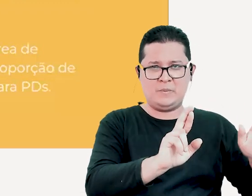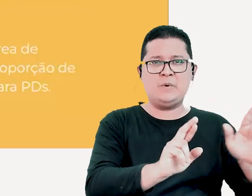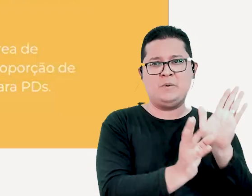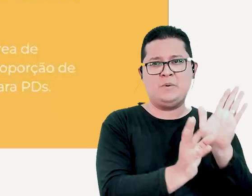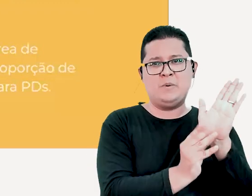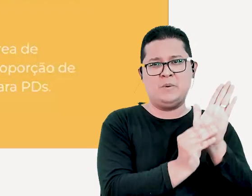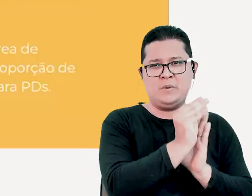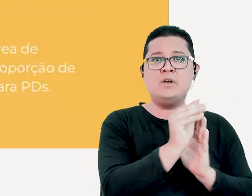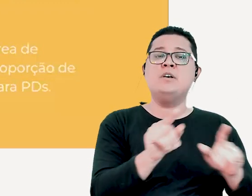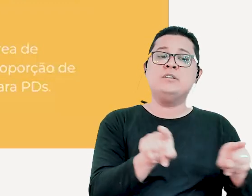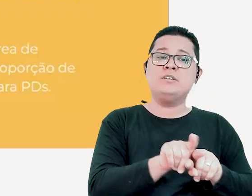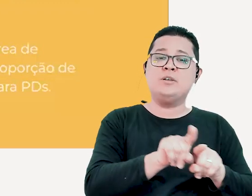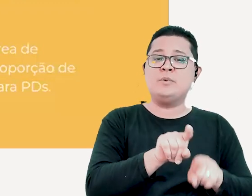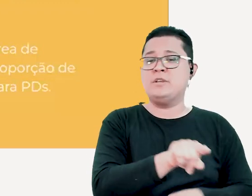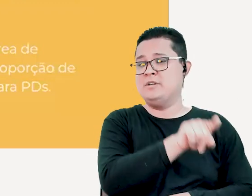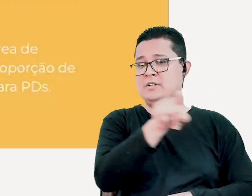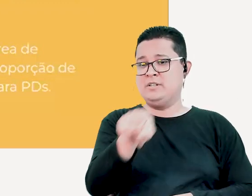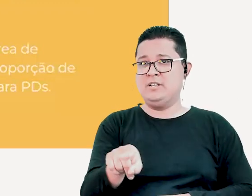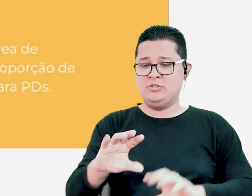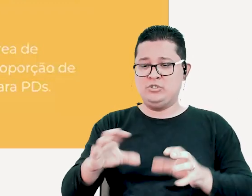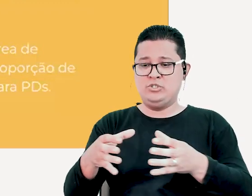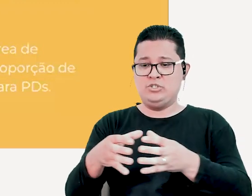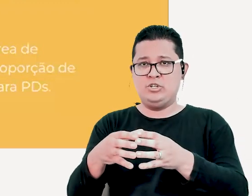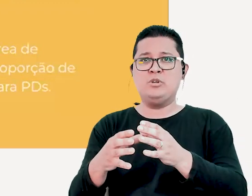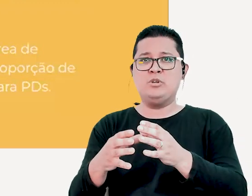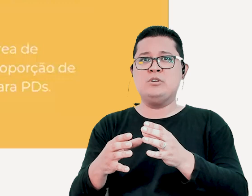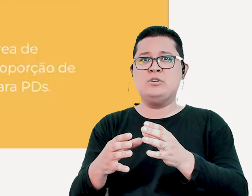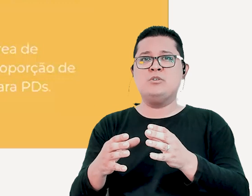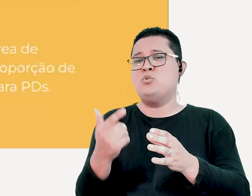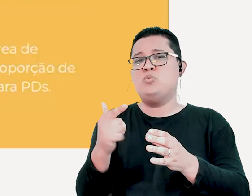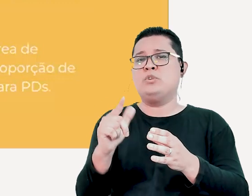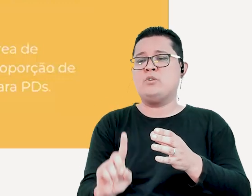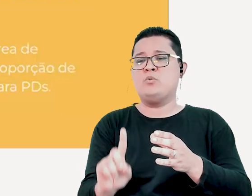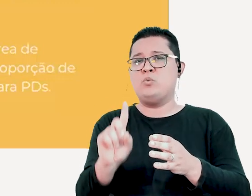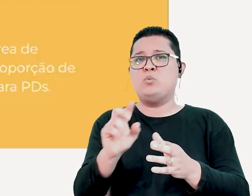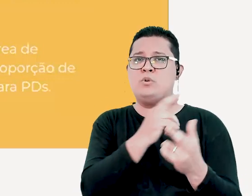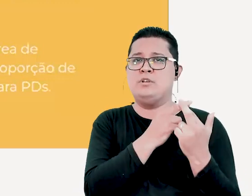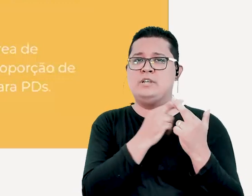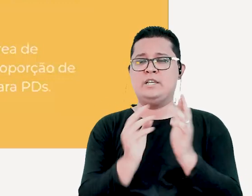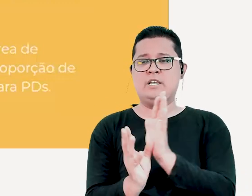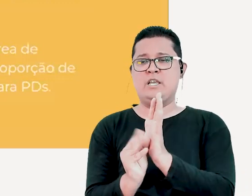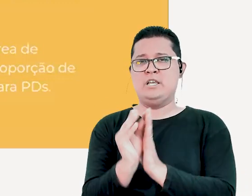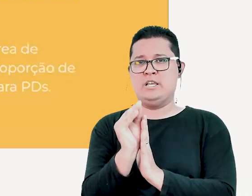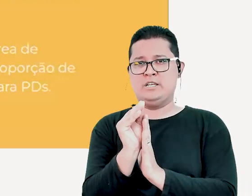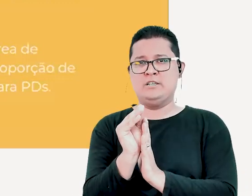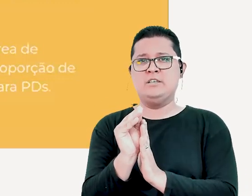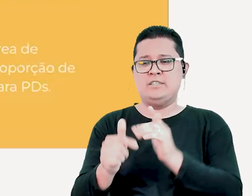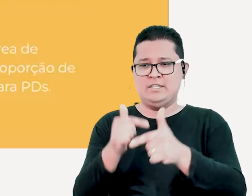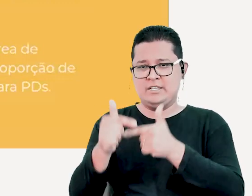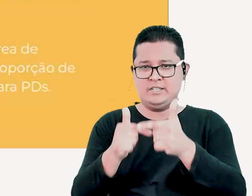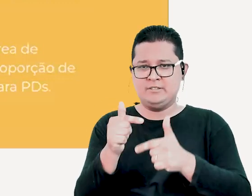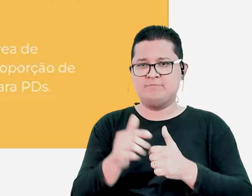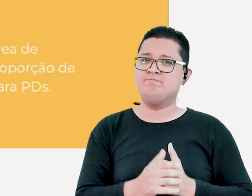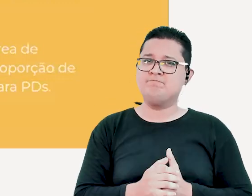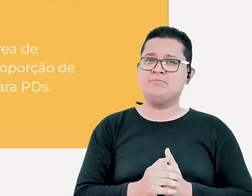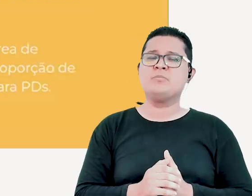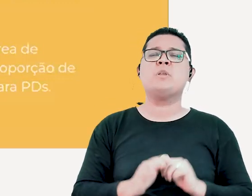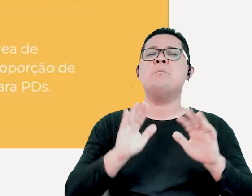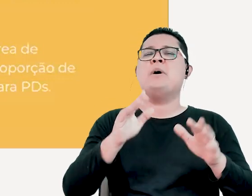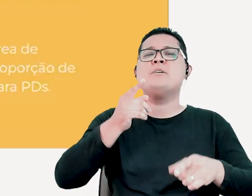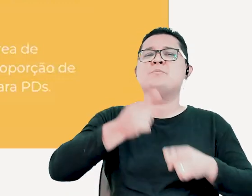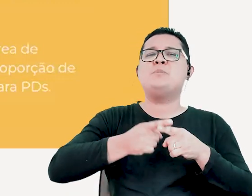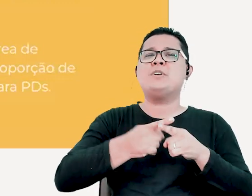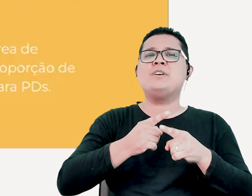content alocado, né? Por que eu estou falando aqui em ajudar os content designers, né? Porque eles também podem usufruir